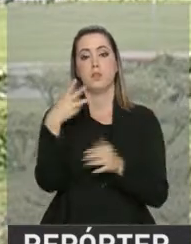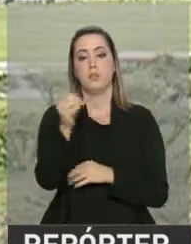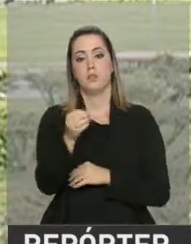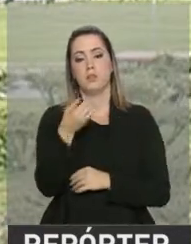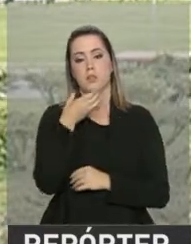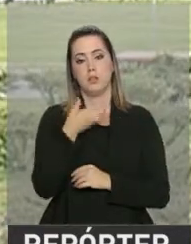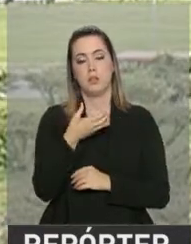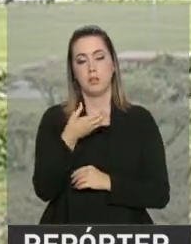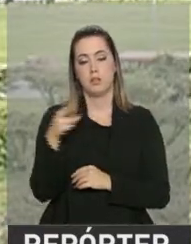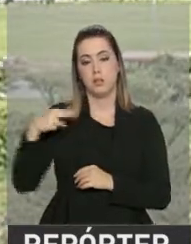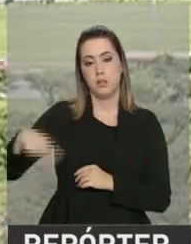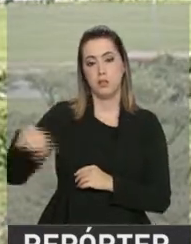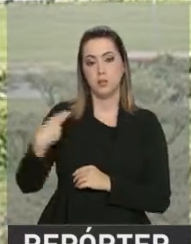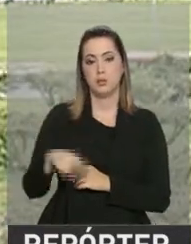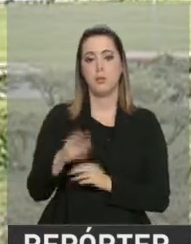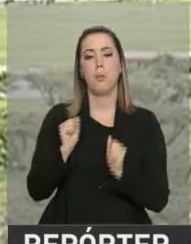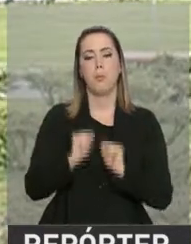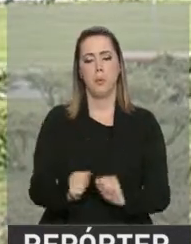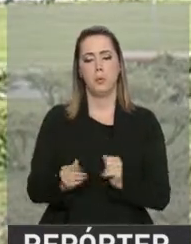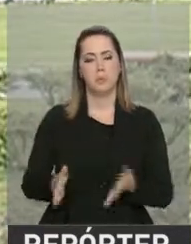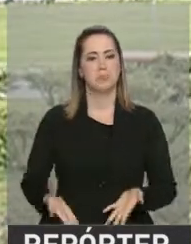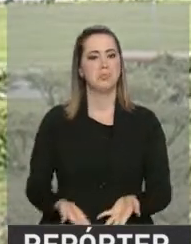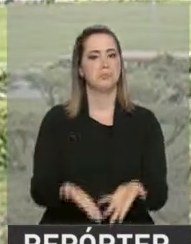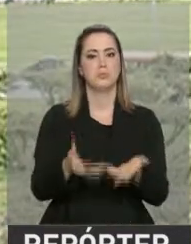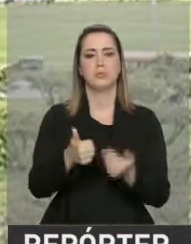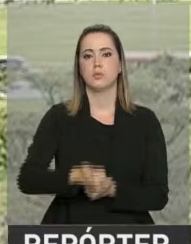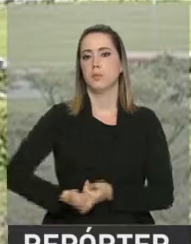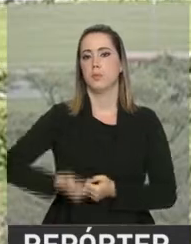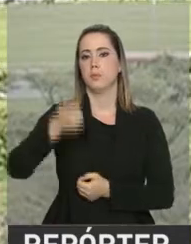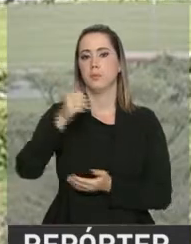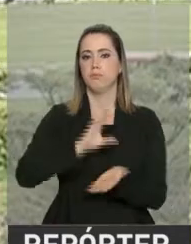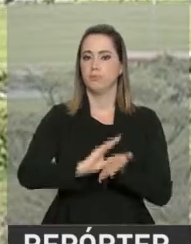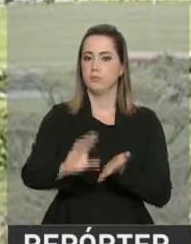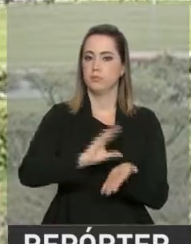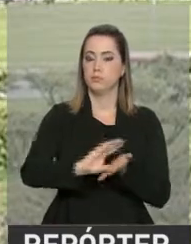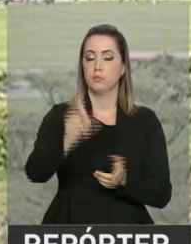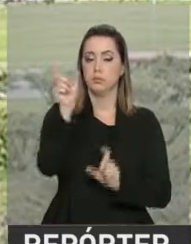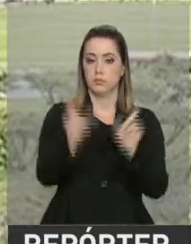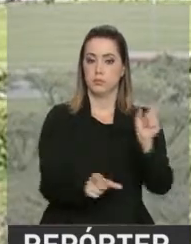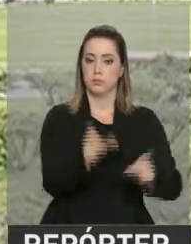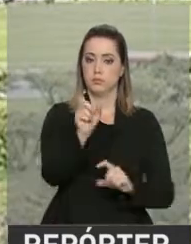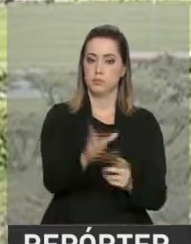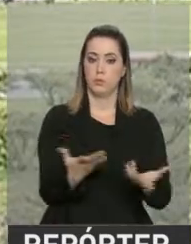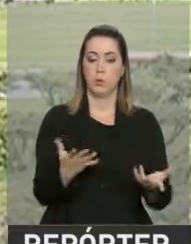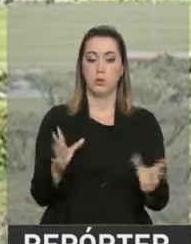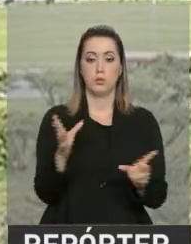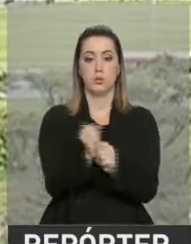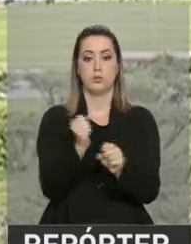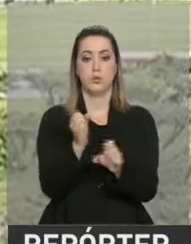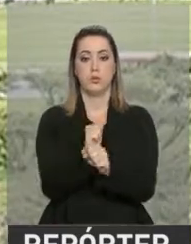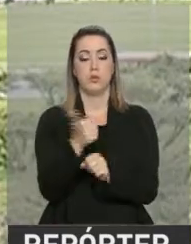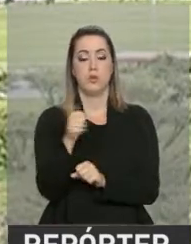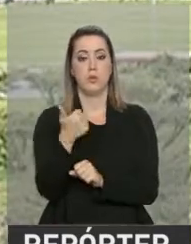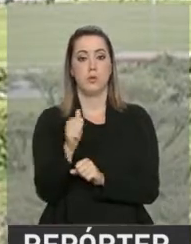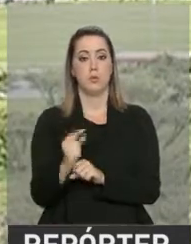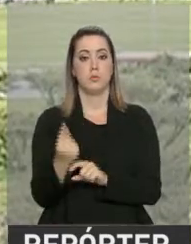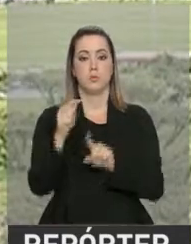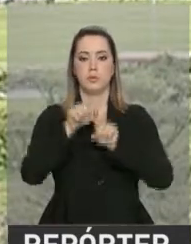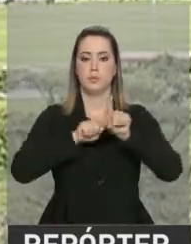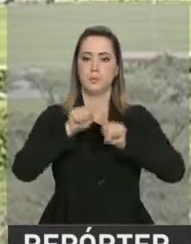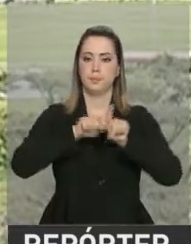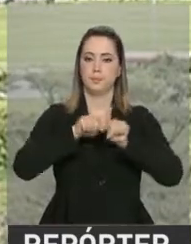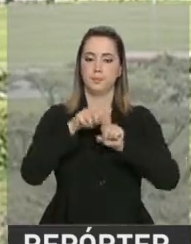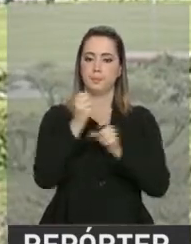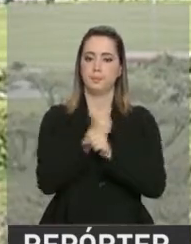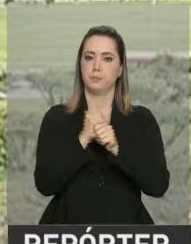de novembro, pode ter impulsionado o investimento do brasileiro. No acumulado dos 11 primeiros meses do ano,